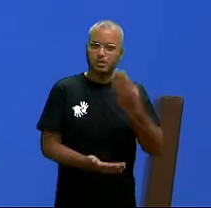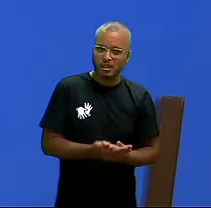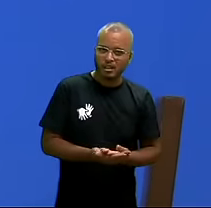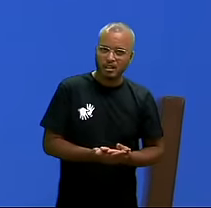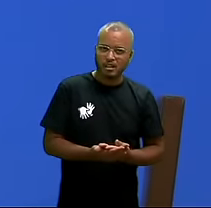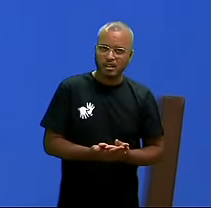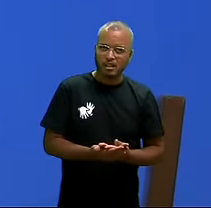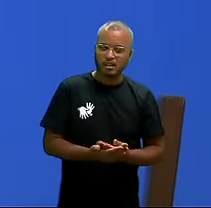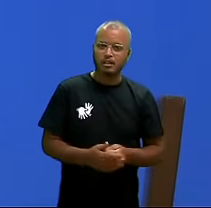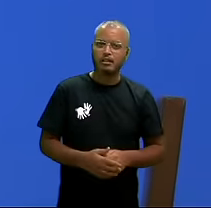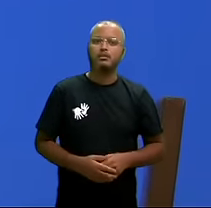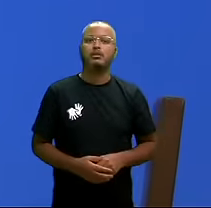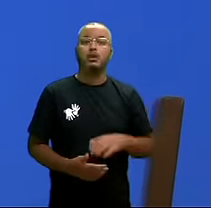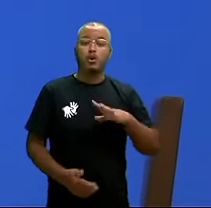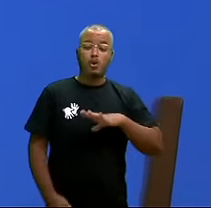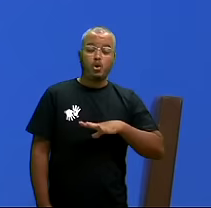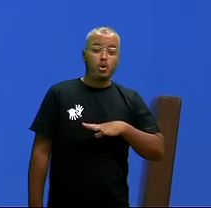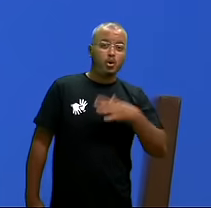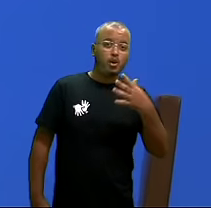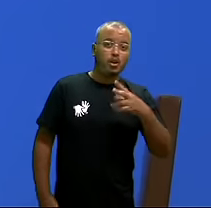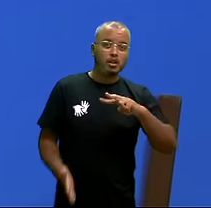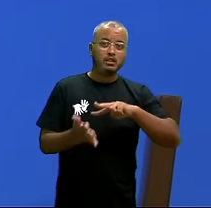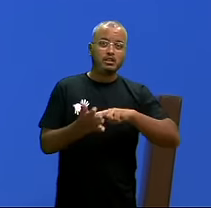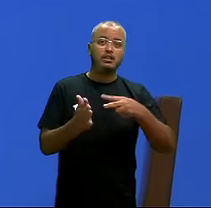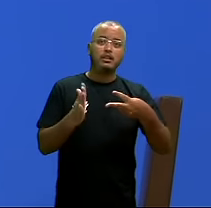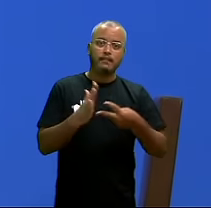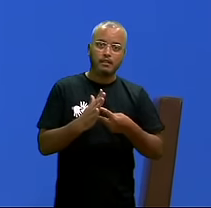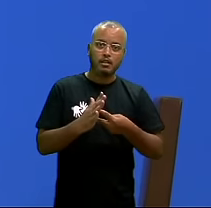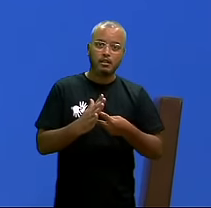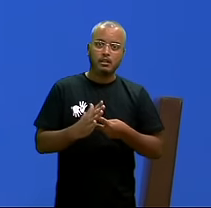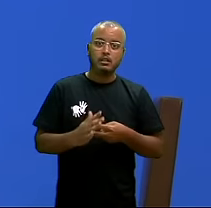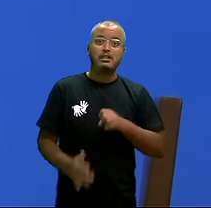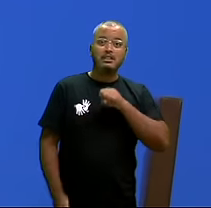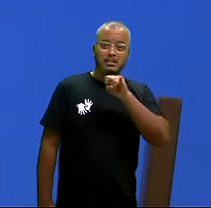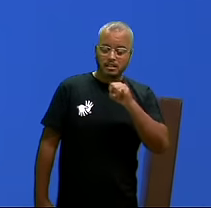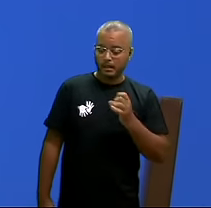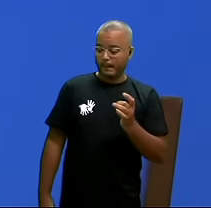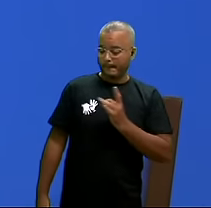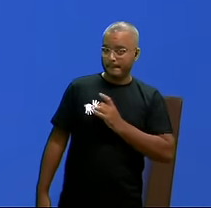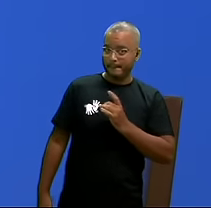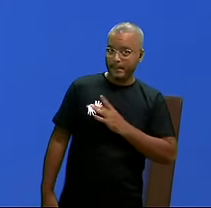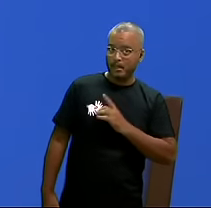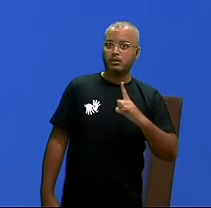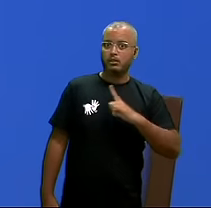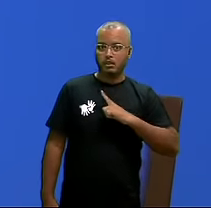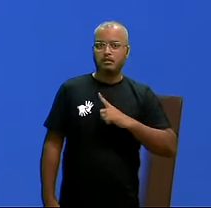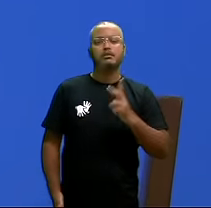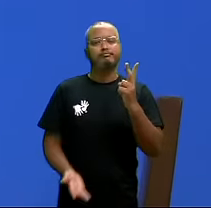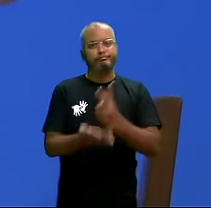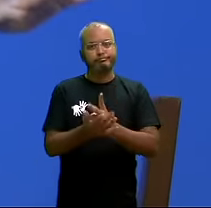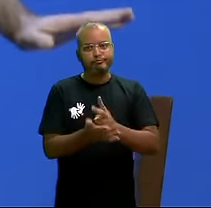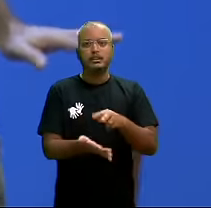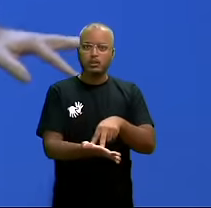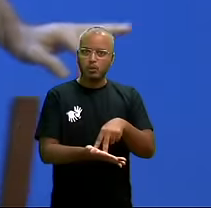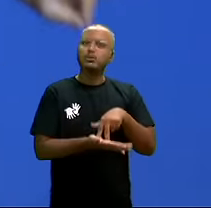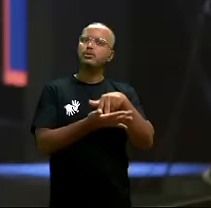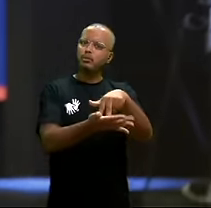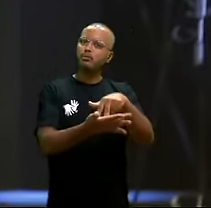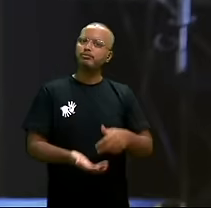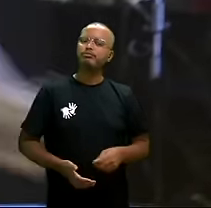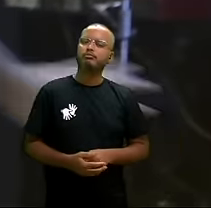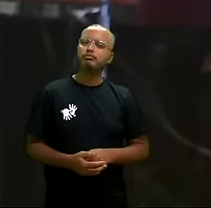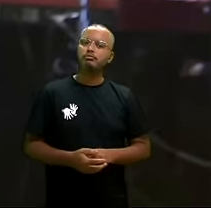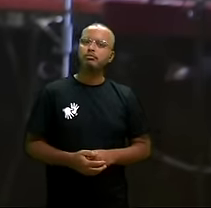não é ausência de medo. Coragem é fazer com medo. Vou repetir. Coragem não é ausência de medo. Coragem é você